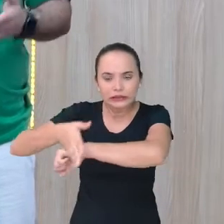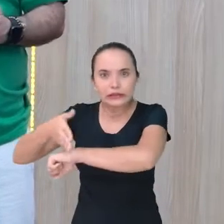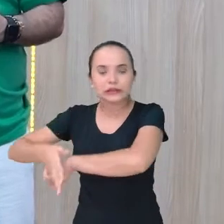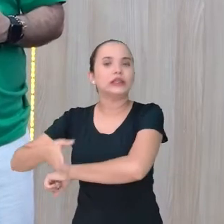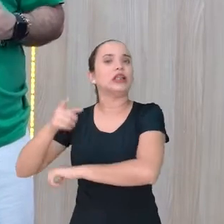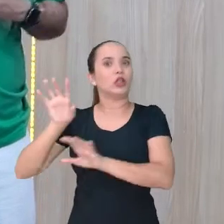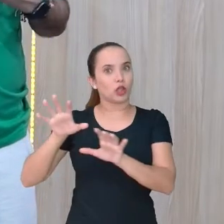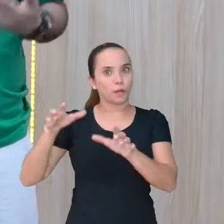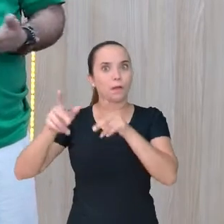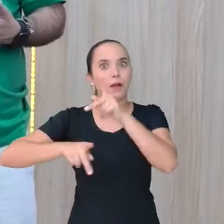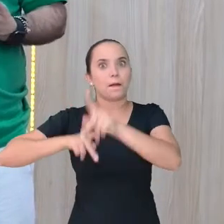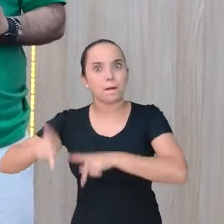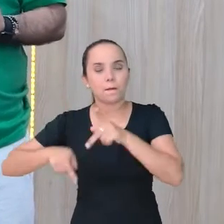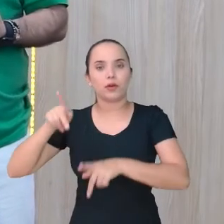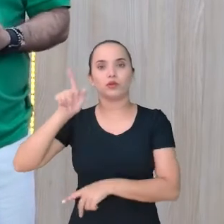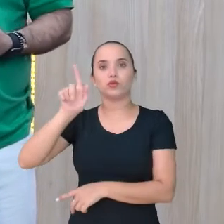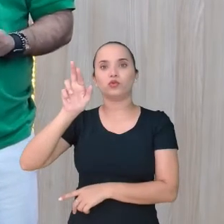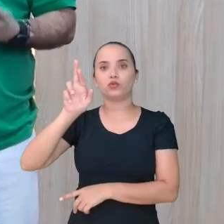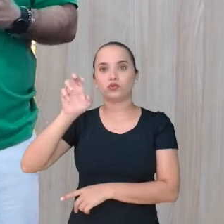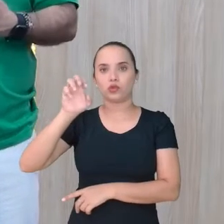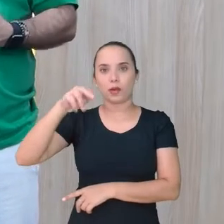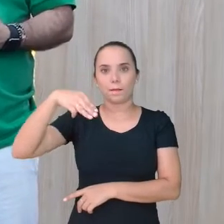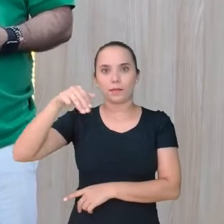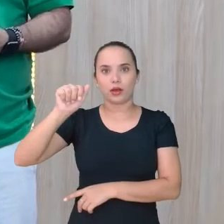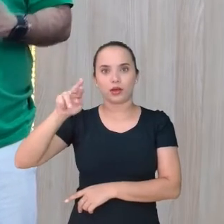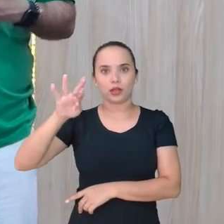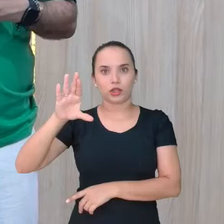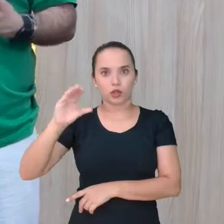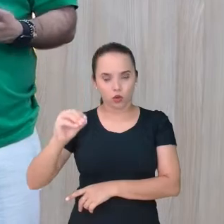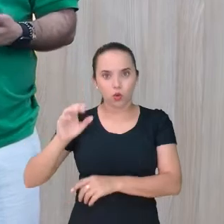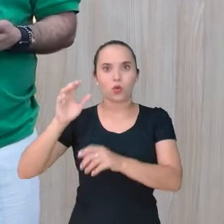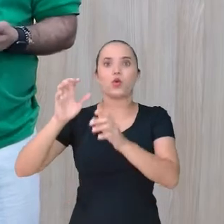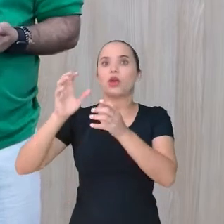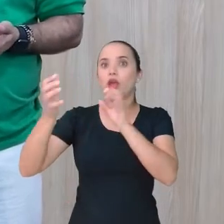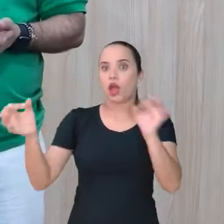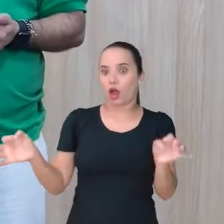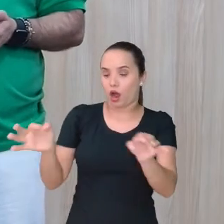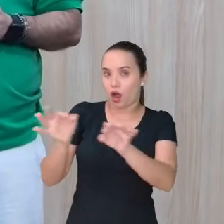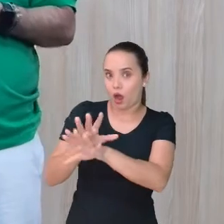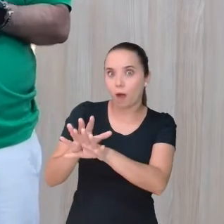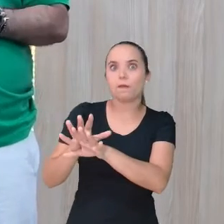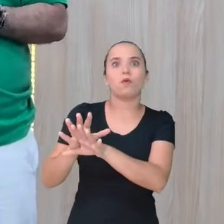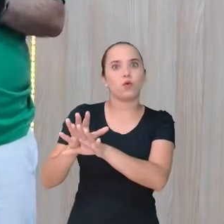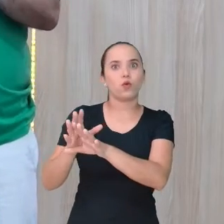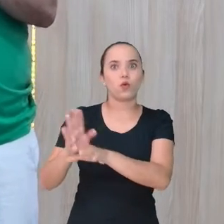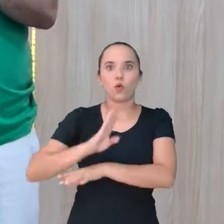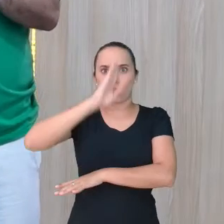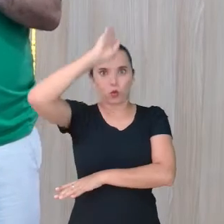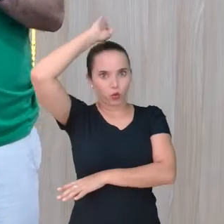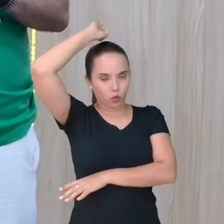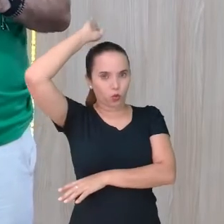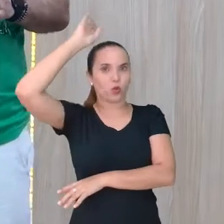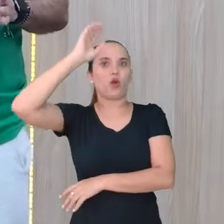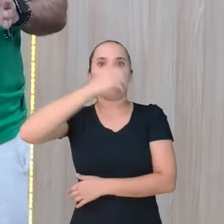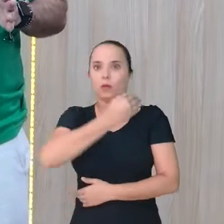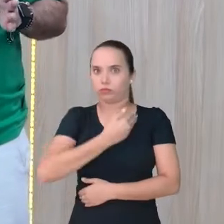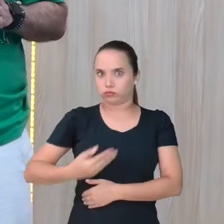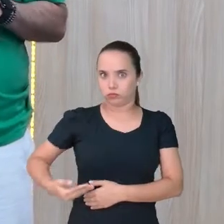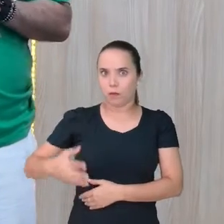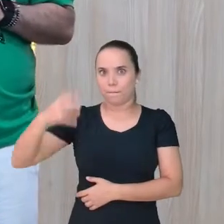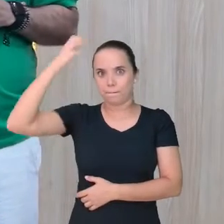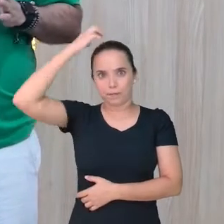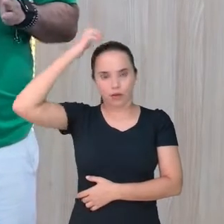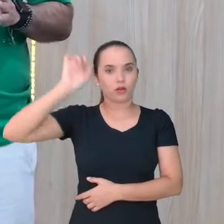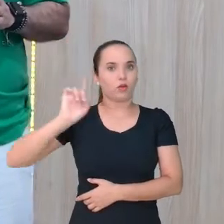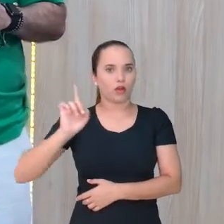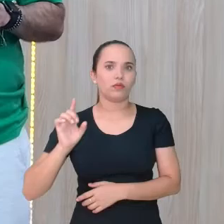essa invasão levou à queda do Império Romano do Ocidente em 476 depois de Cristo. Ficou só a parte oriental,